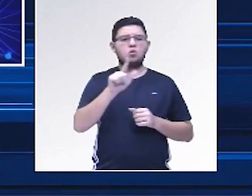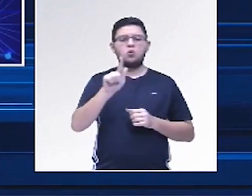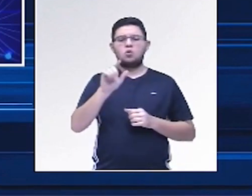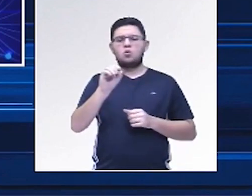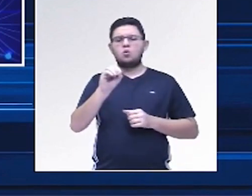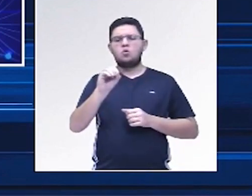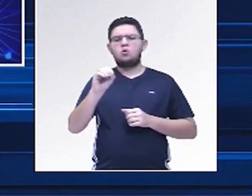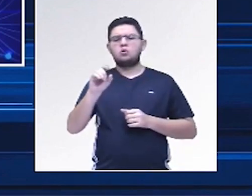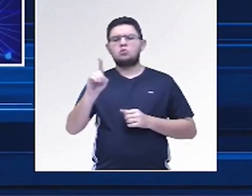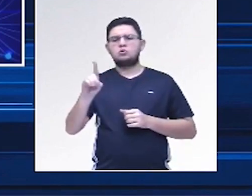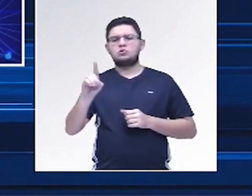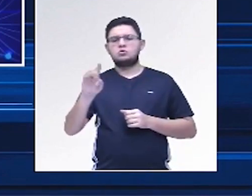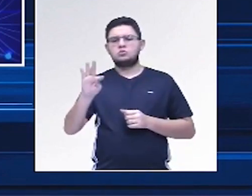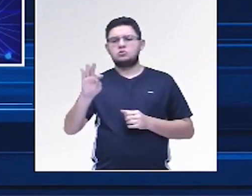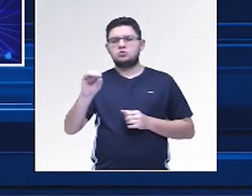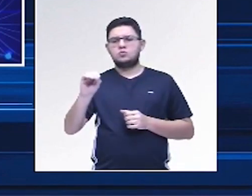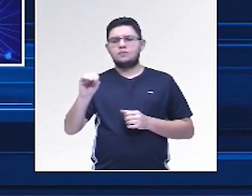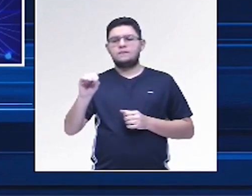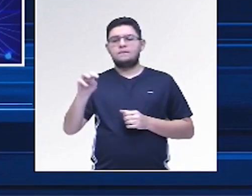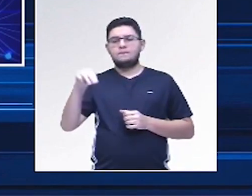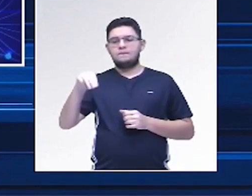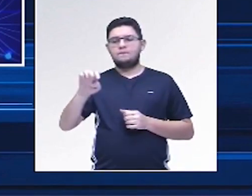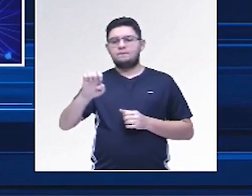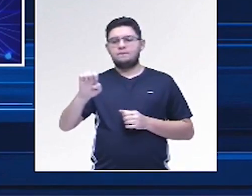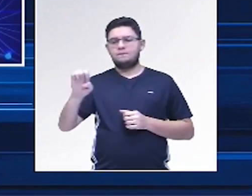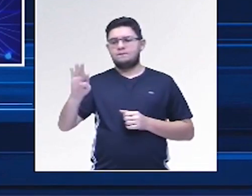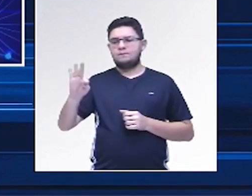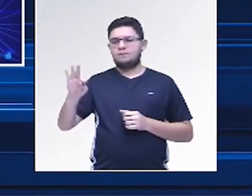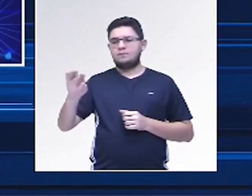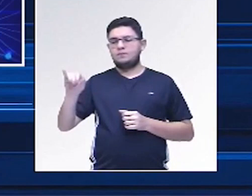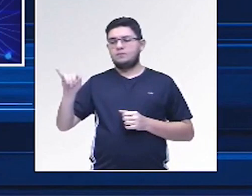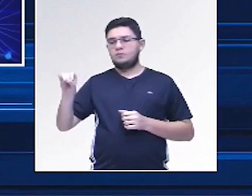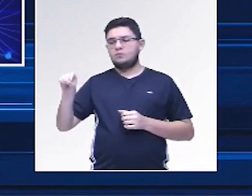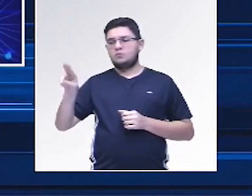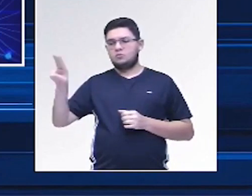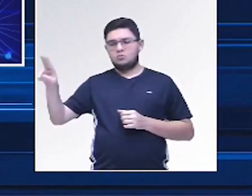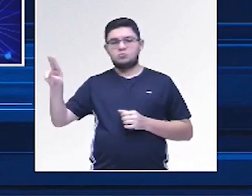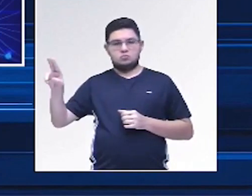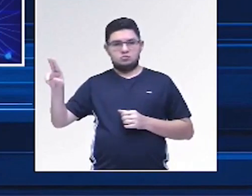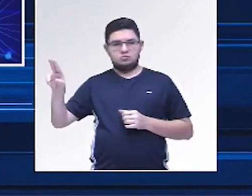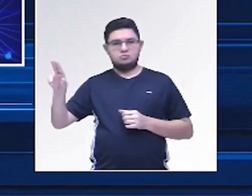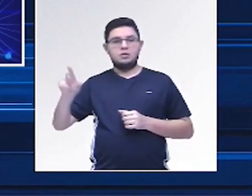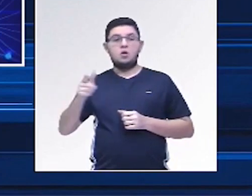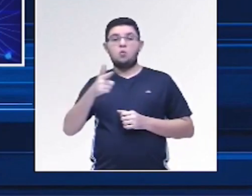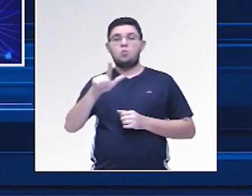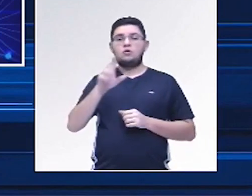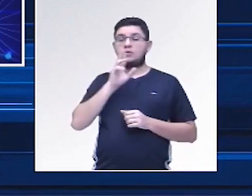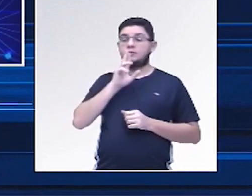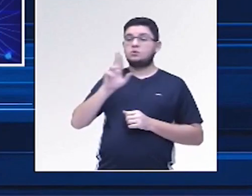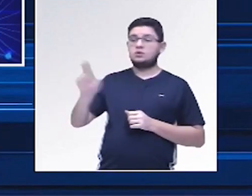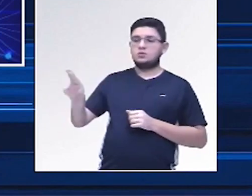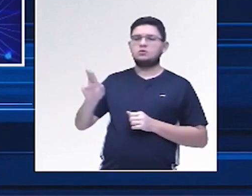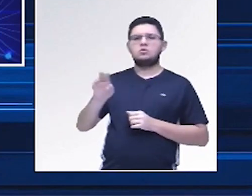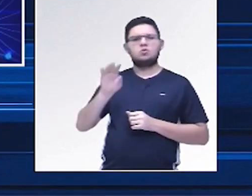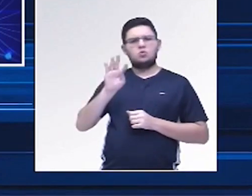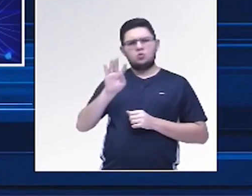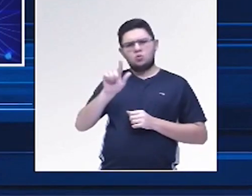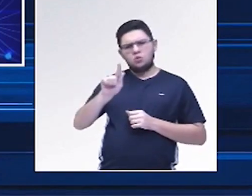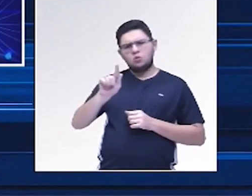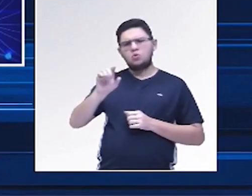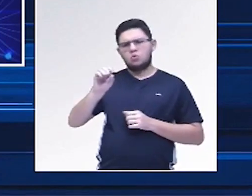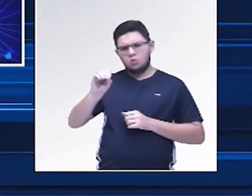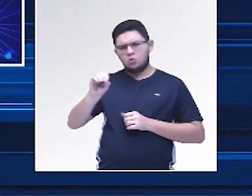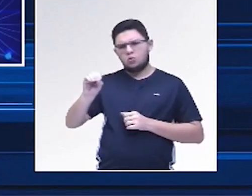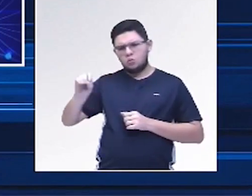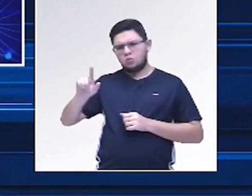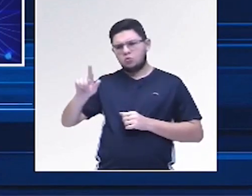mim? Good to meet you too. Coloca aquele to lá no final da frase. O que que significa esse to?